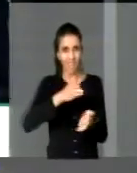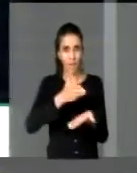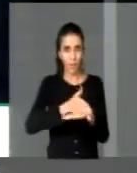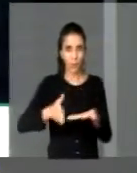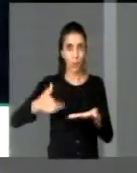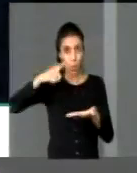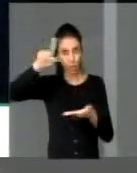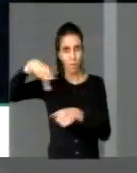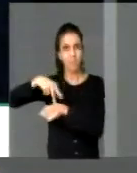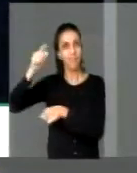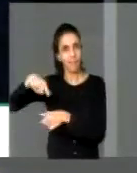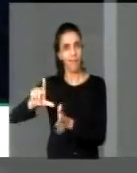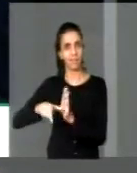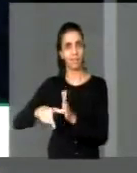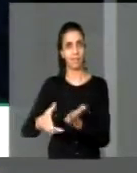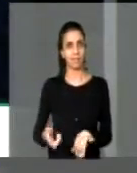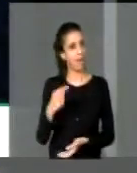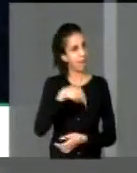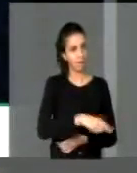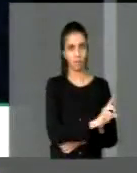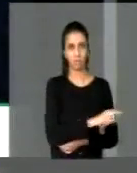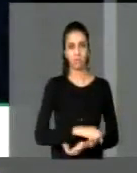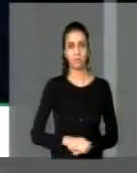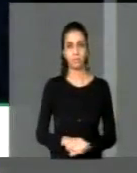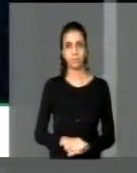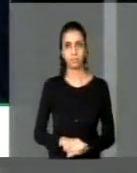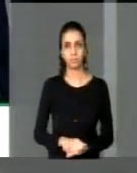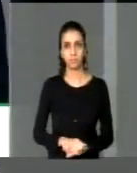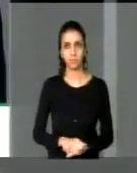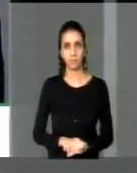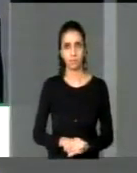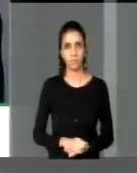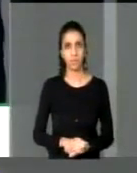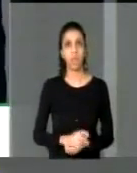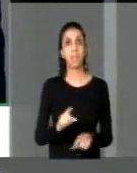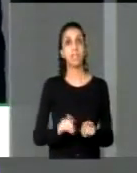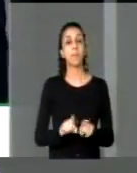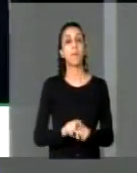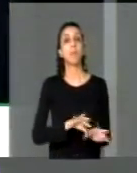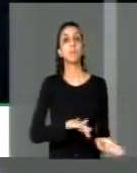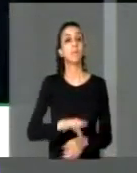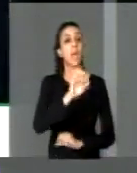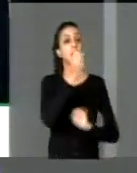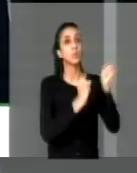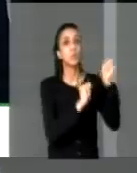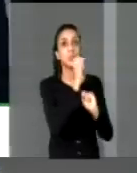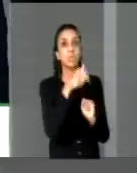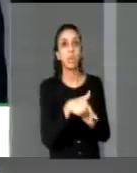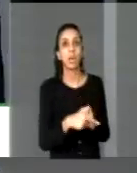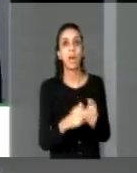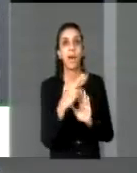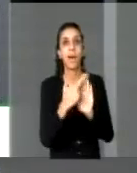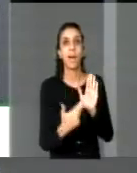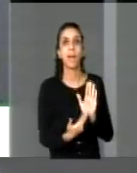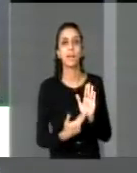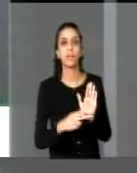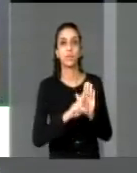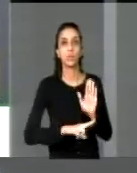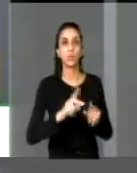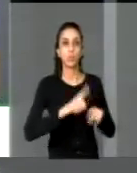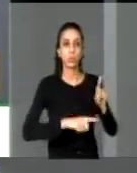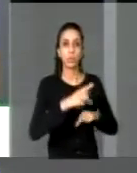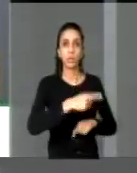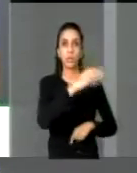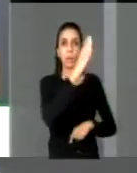da tecnologia nacional. Segundo estudo do setor industrial, a retirada das atuais regras de conteúdo local